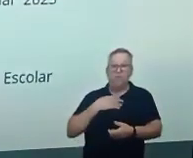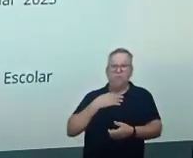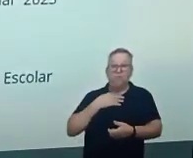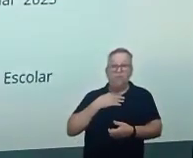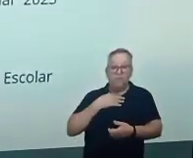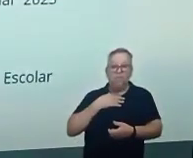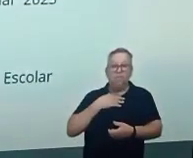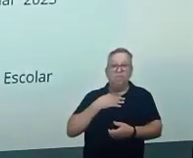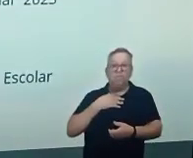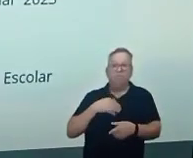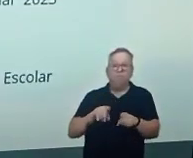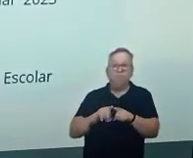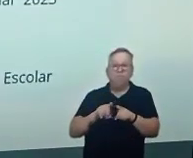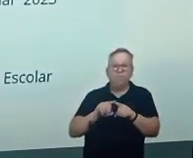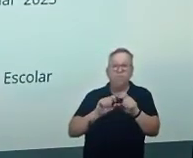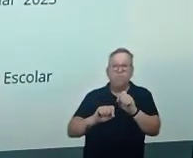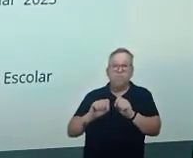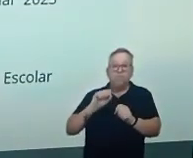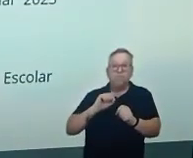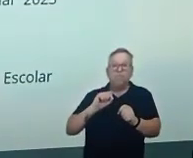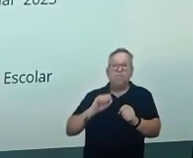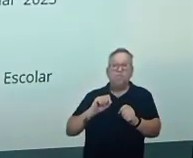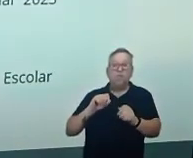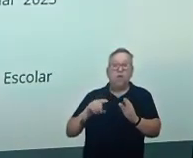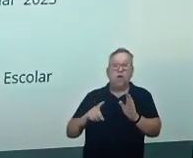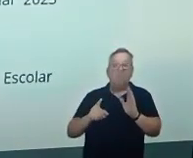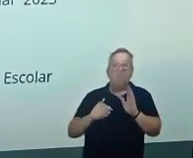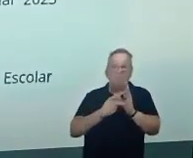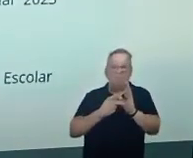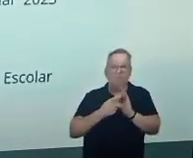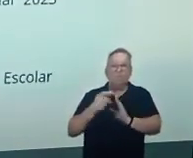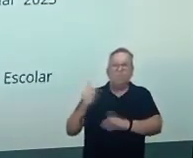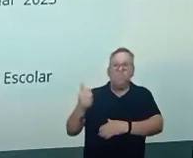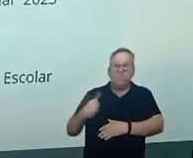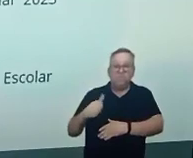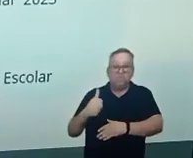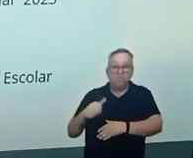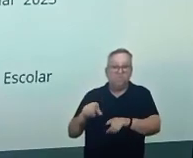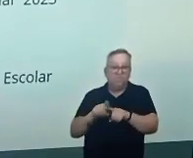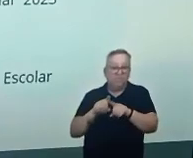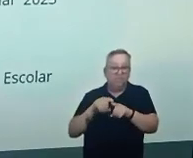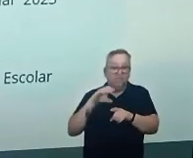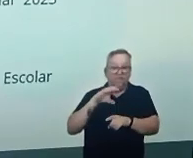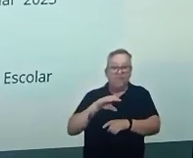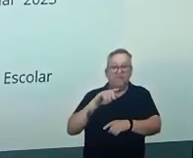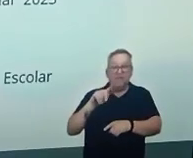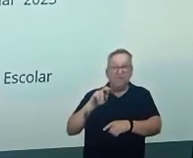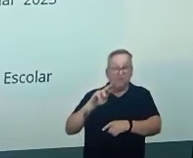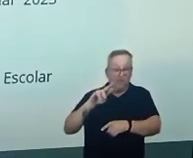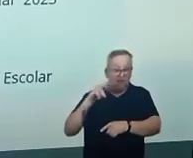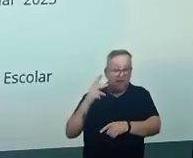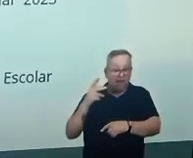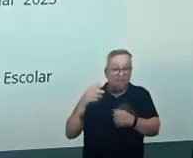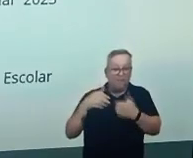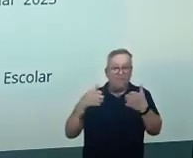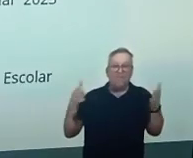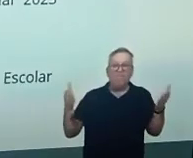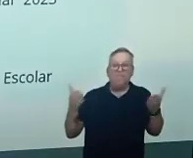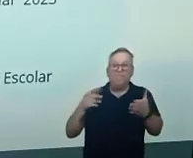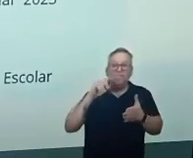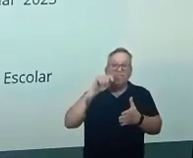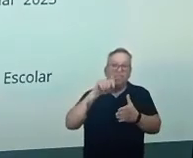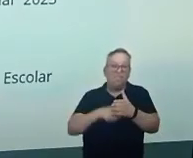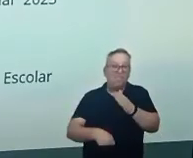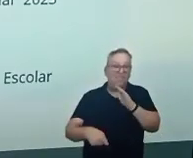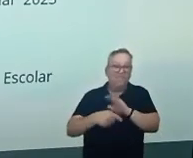Bom, aqui, de acordo com a portaria 11, a CGRH abriu hoje o sistema para inscrição para o processo